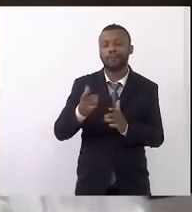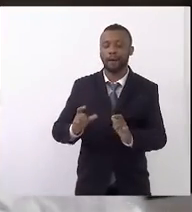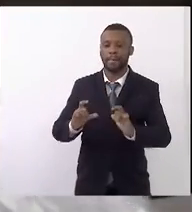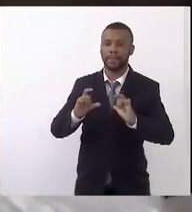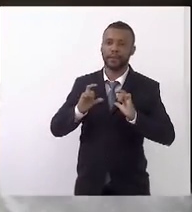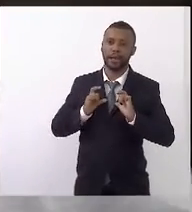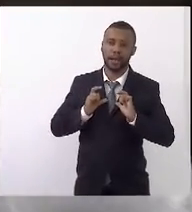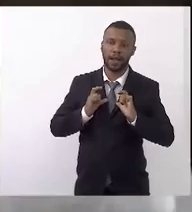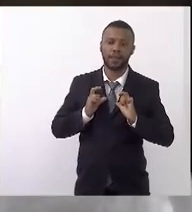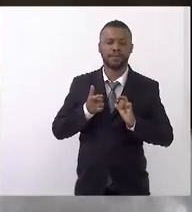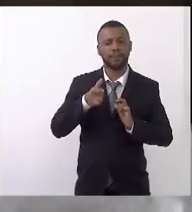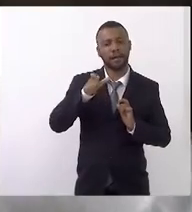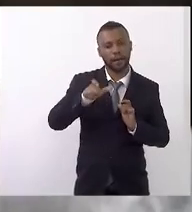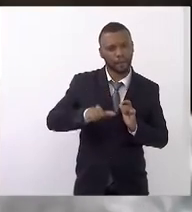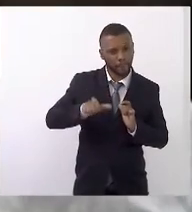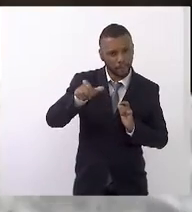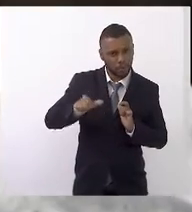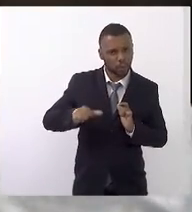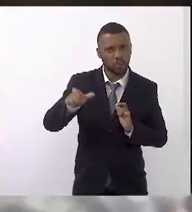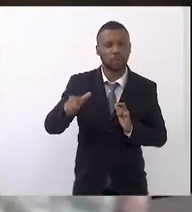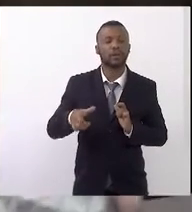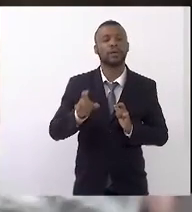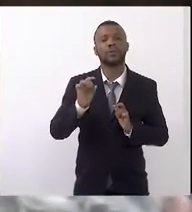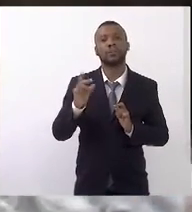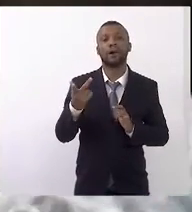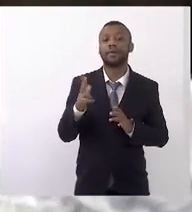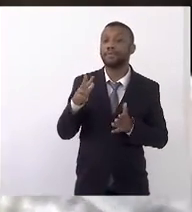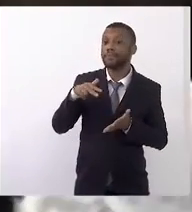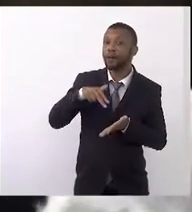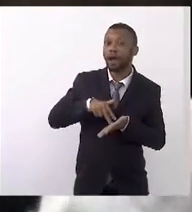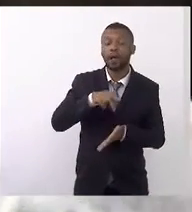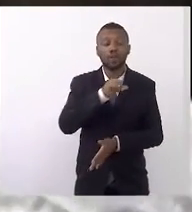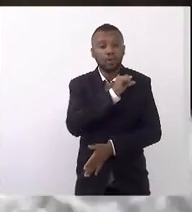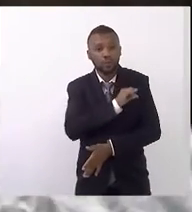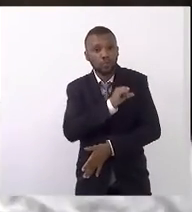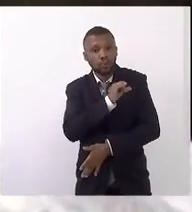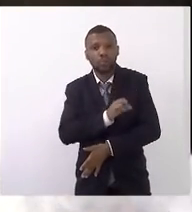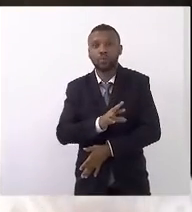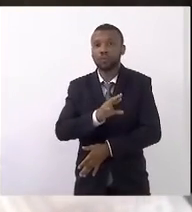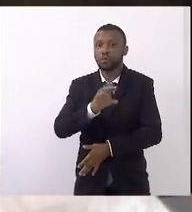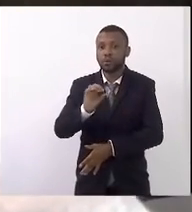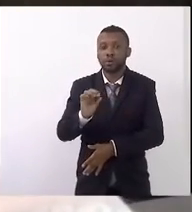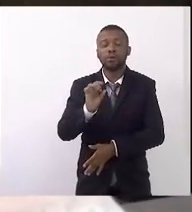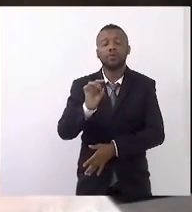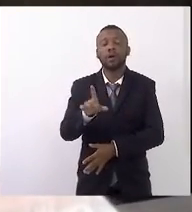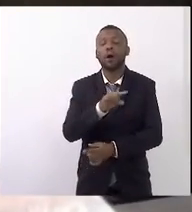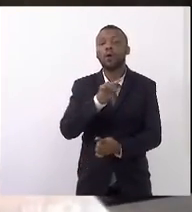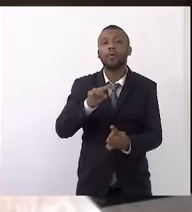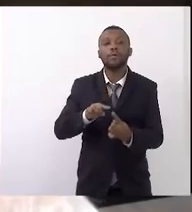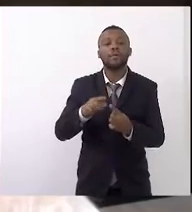para pessoas que só vieram ao estado do Rio de Janeiro a passeio,